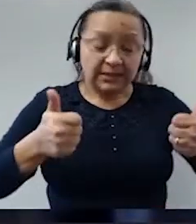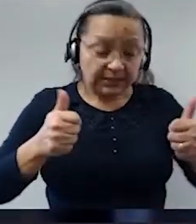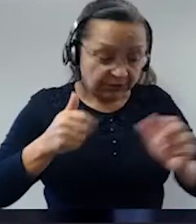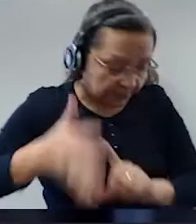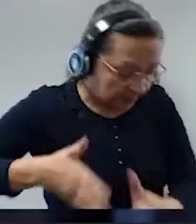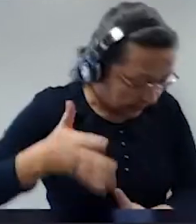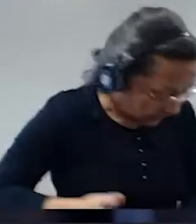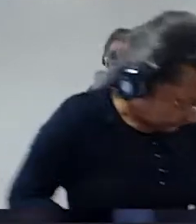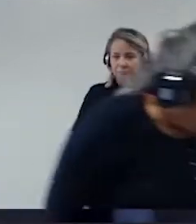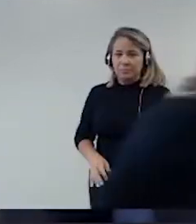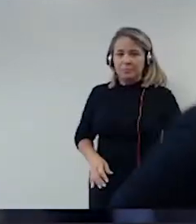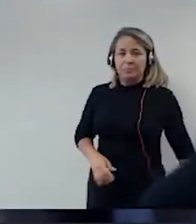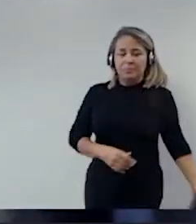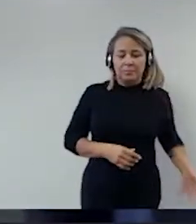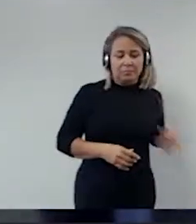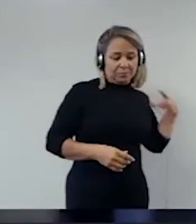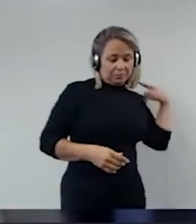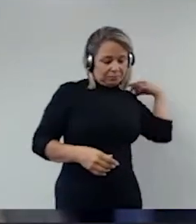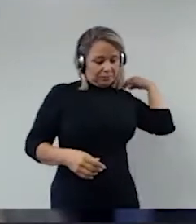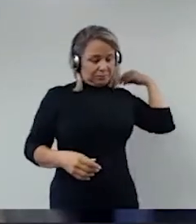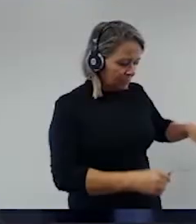excelente congresso. Muito obrigada.